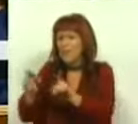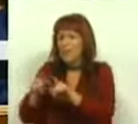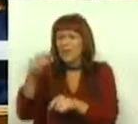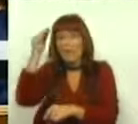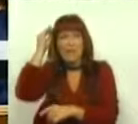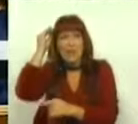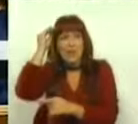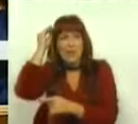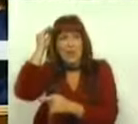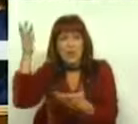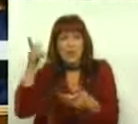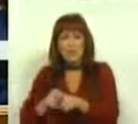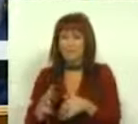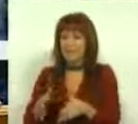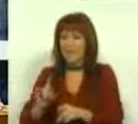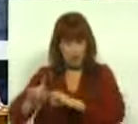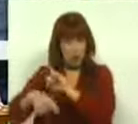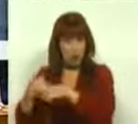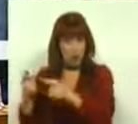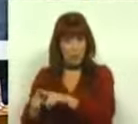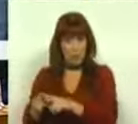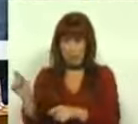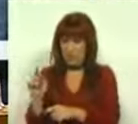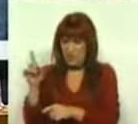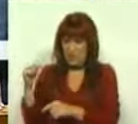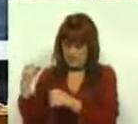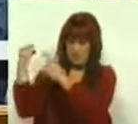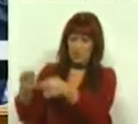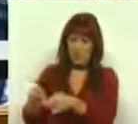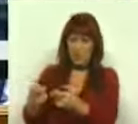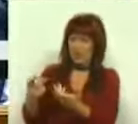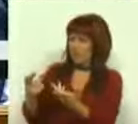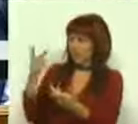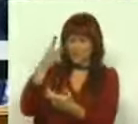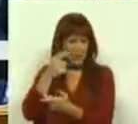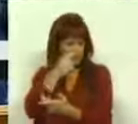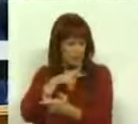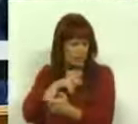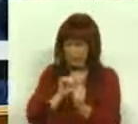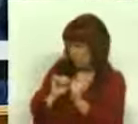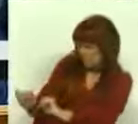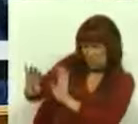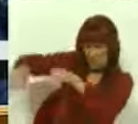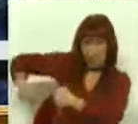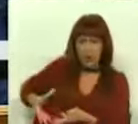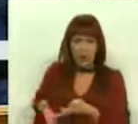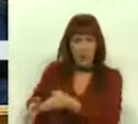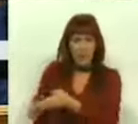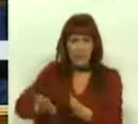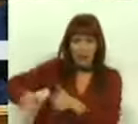da ilusão e que, depois de há 6 meses terem visto os portugueses rejeitar esse